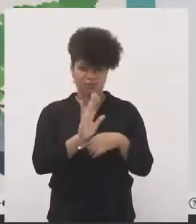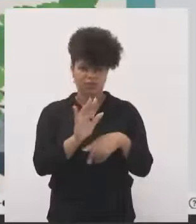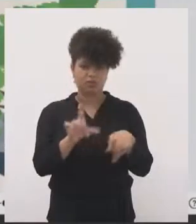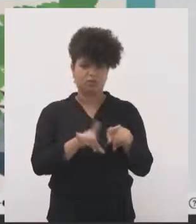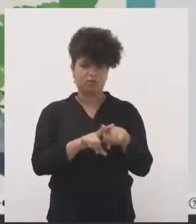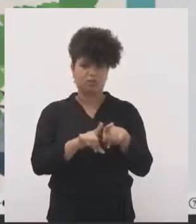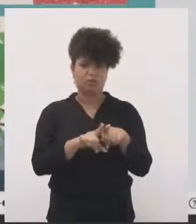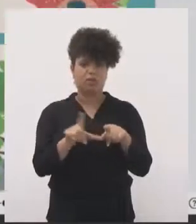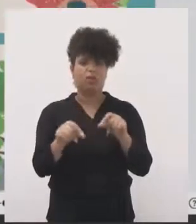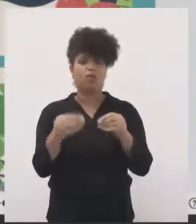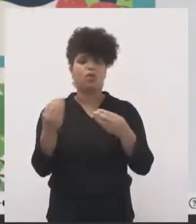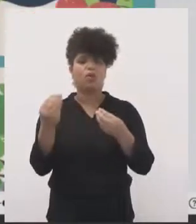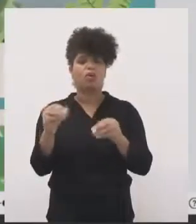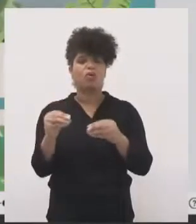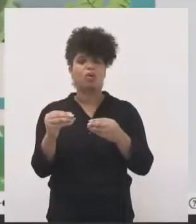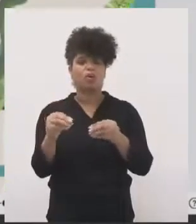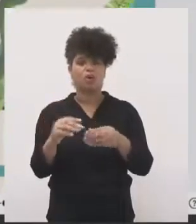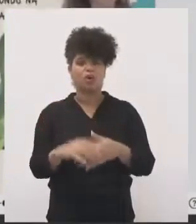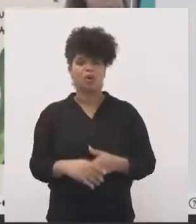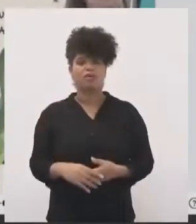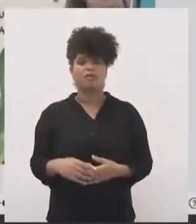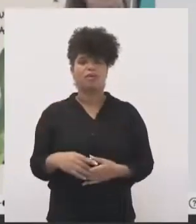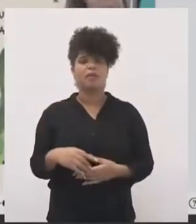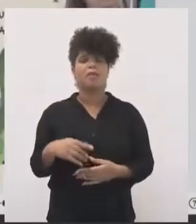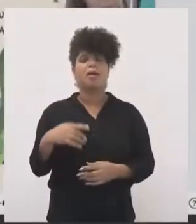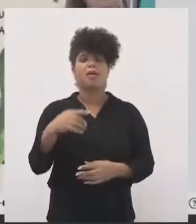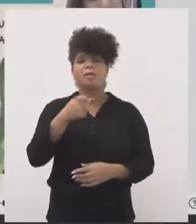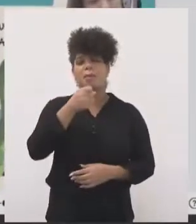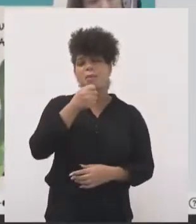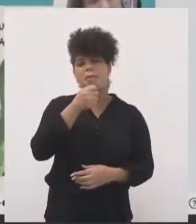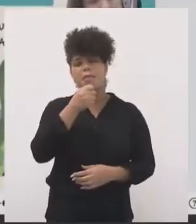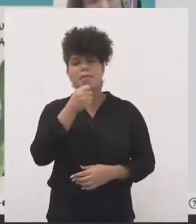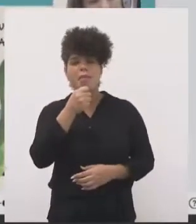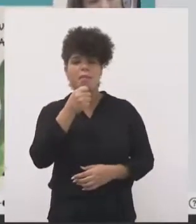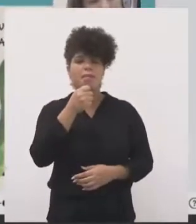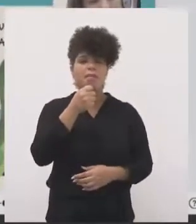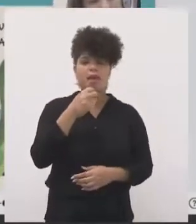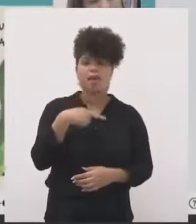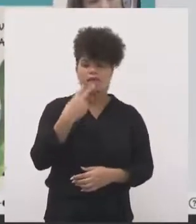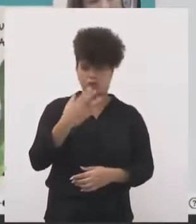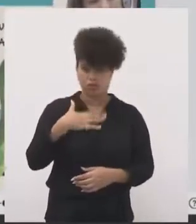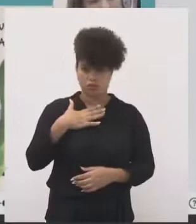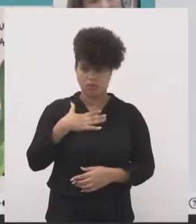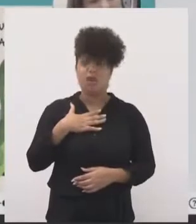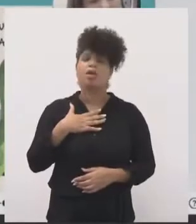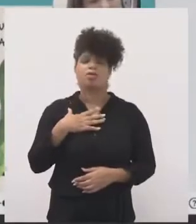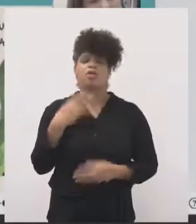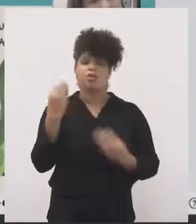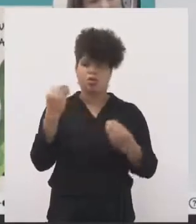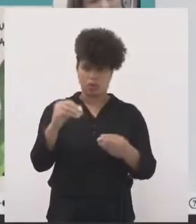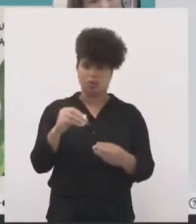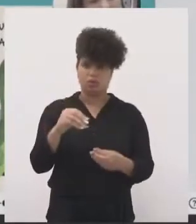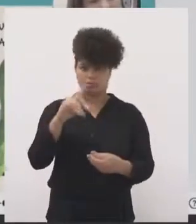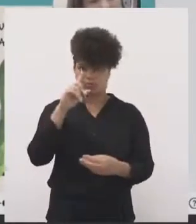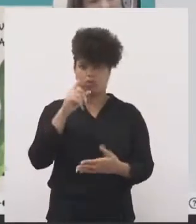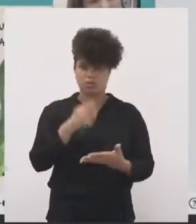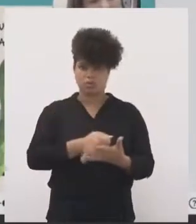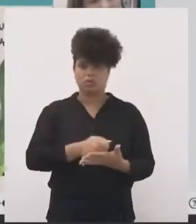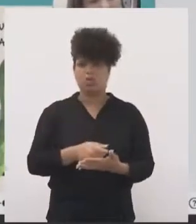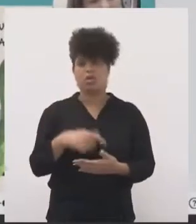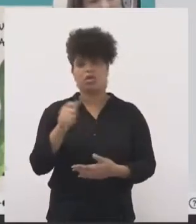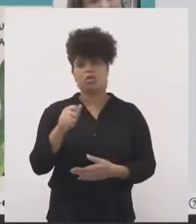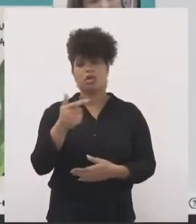também por colocar a minha narração nessa historinha. Isso aí foi uma opção minha. Eu poderia